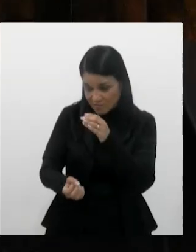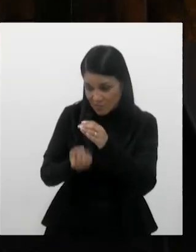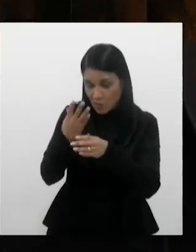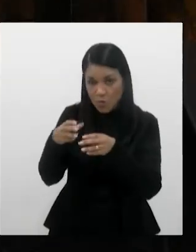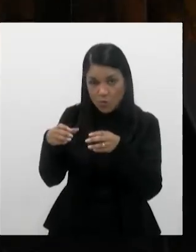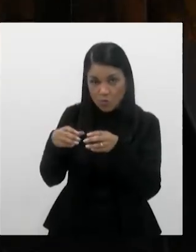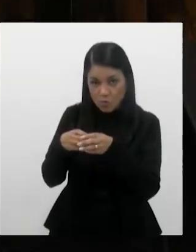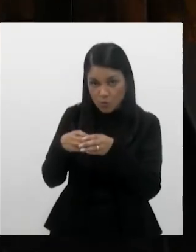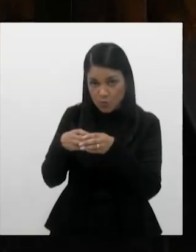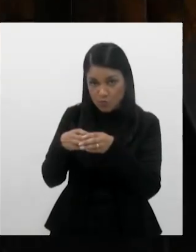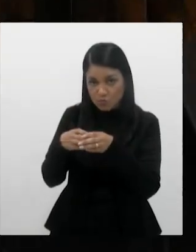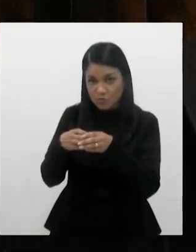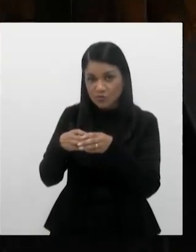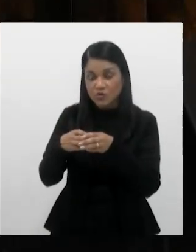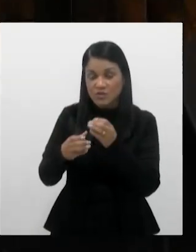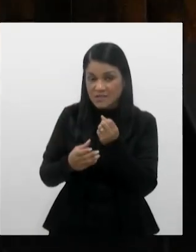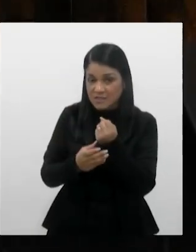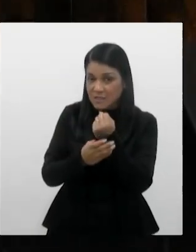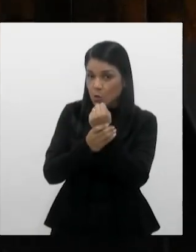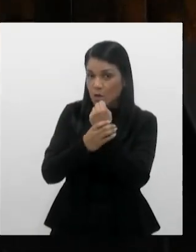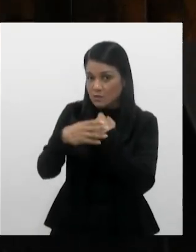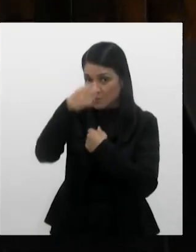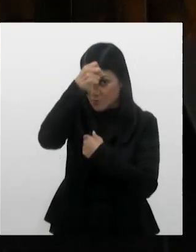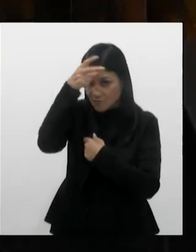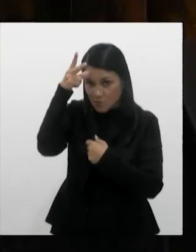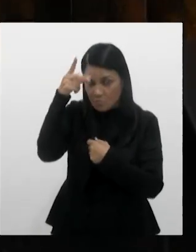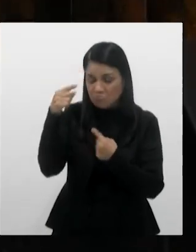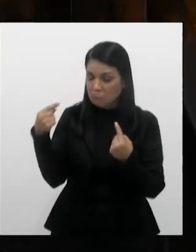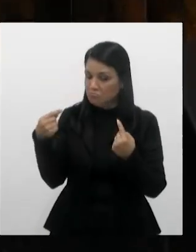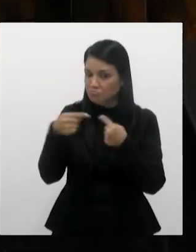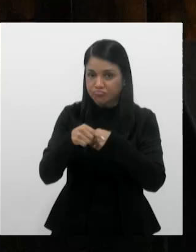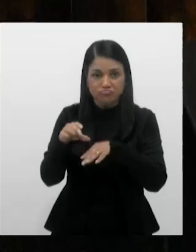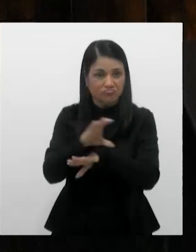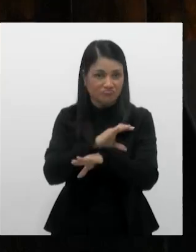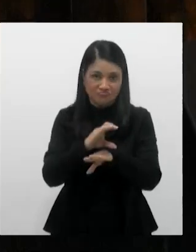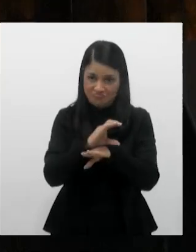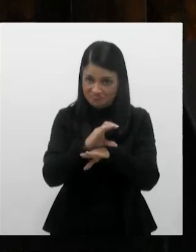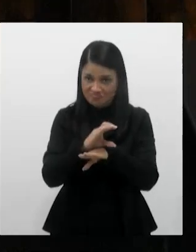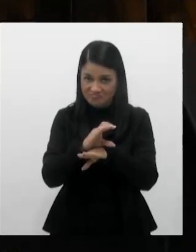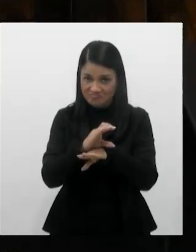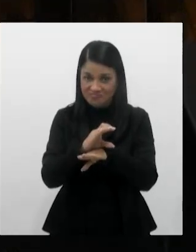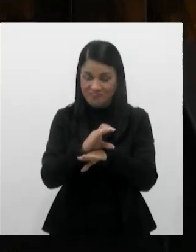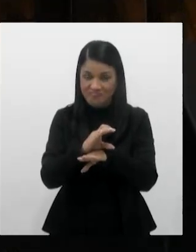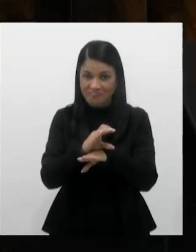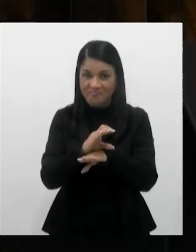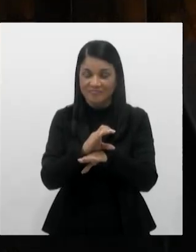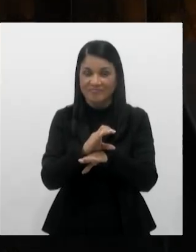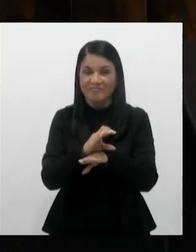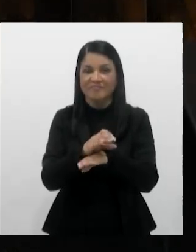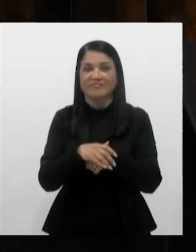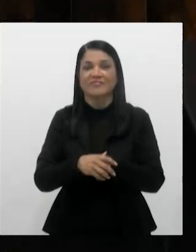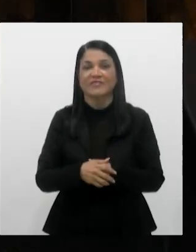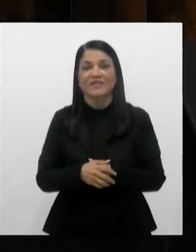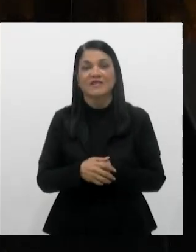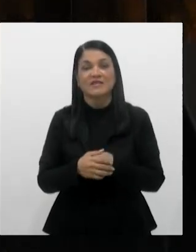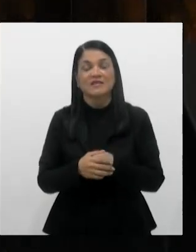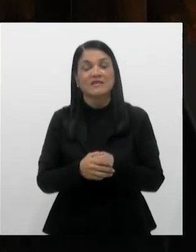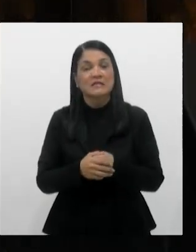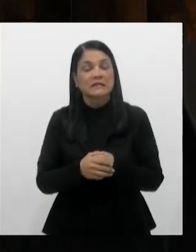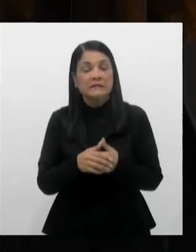Segurança, a revelia, porque é totalmente inconstitucional. Ele cria a Força Municipal de Segurança, não